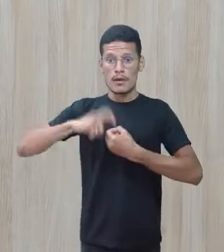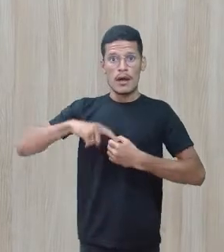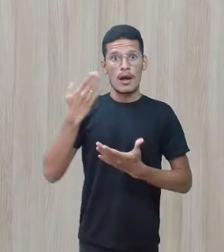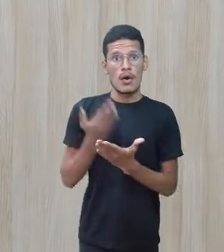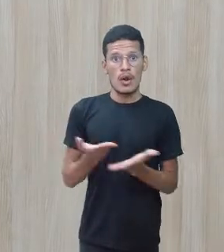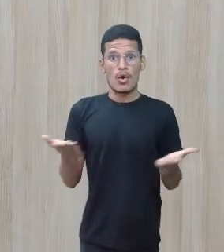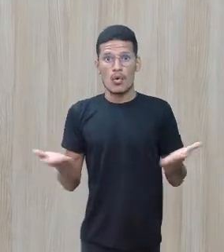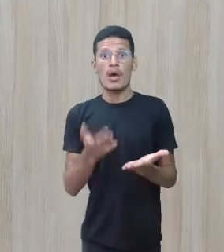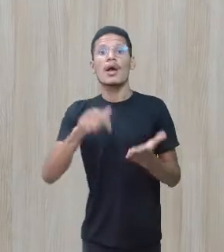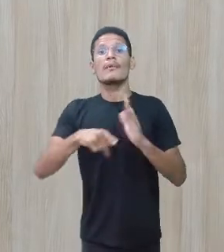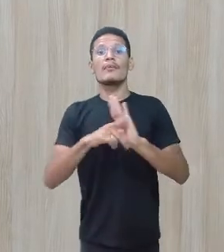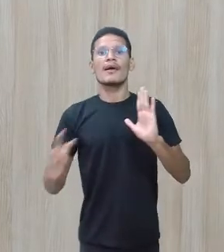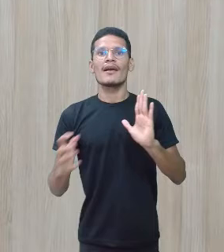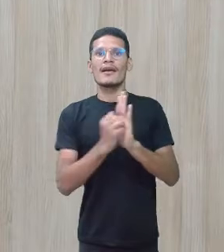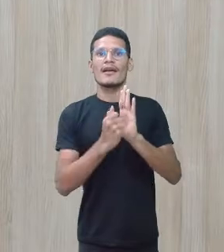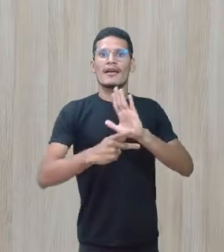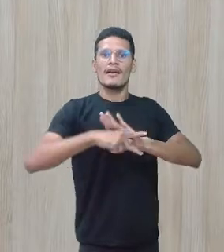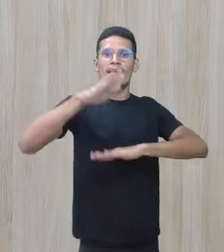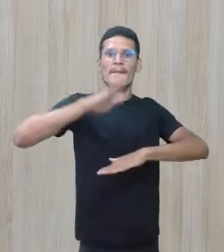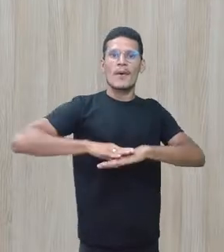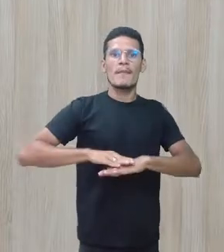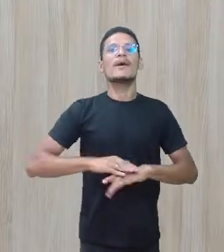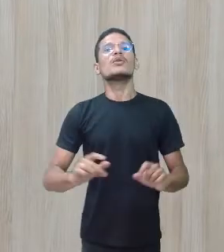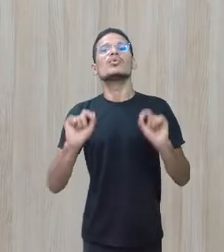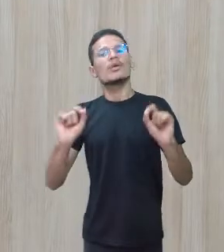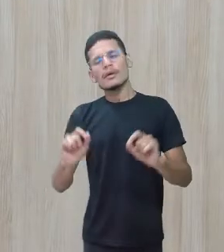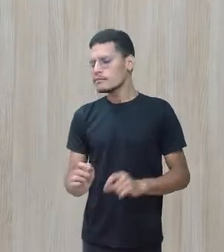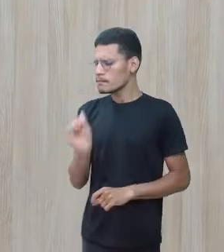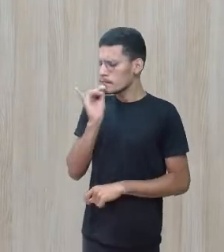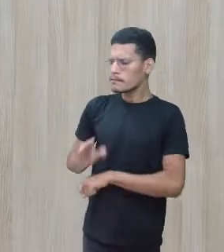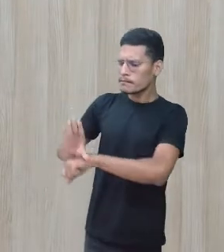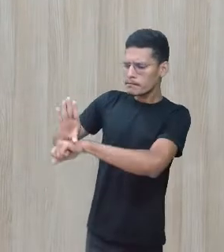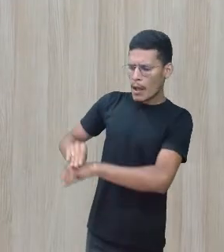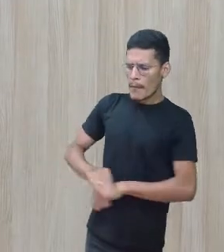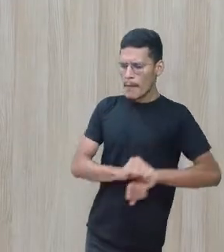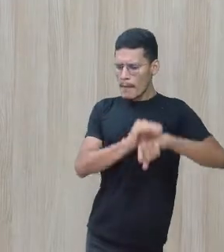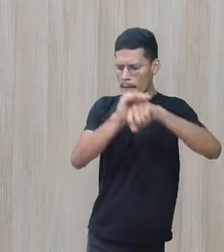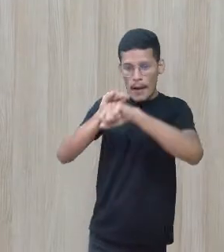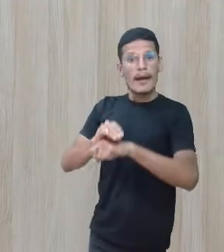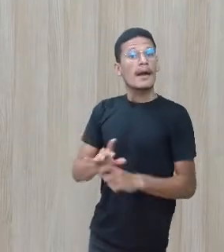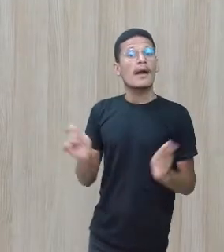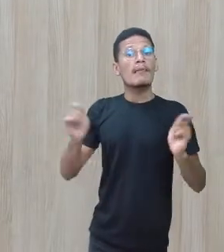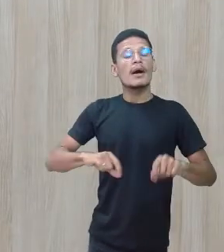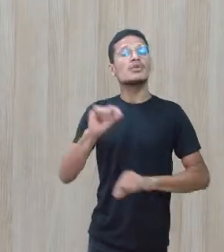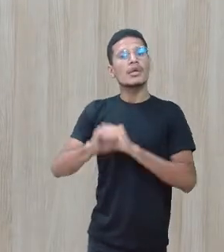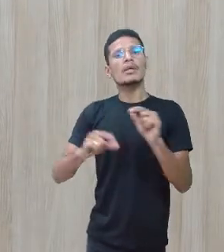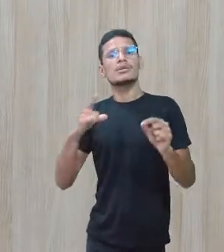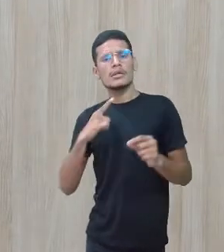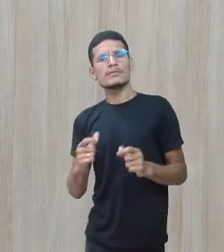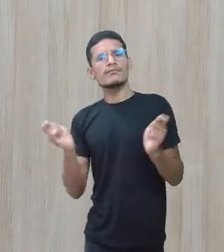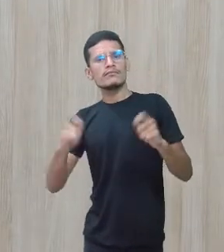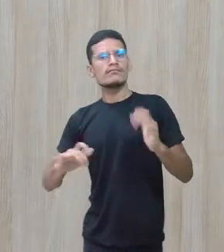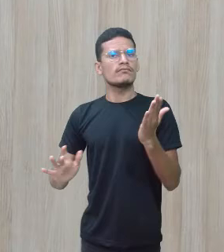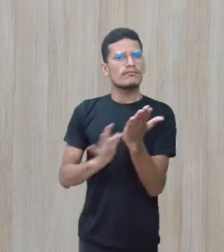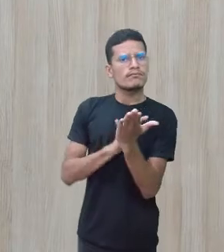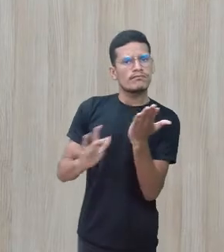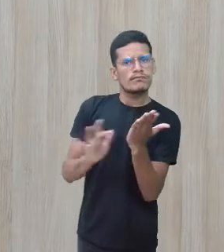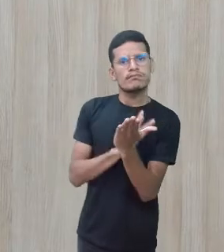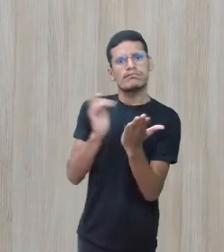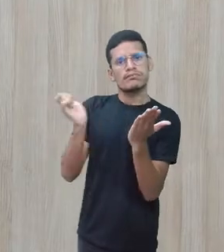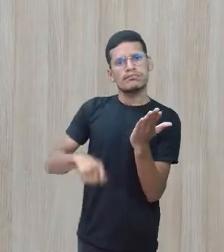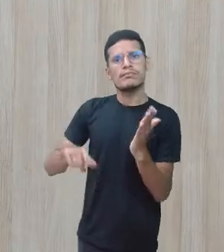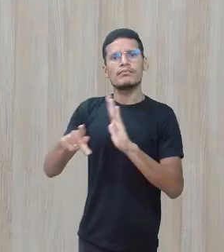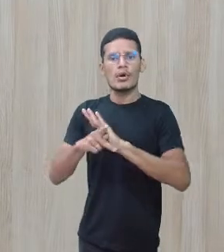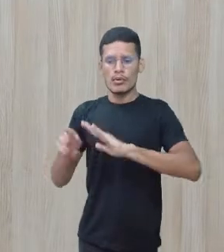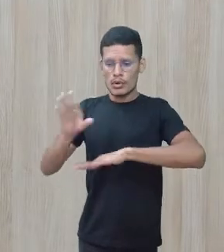que é sobre registrar o momento, sobre tirar as fotos, né? A gente tem aí as possibilidades nos celulares que tiram as